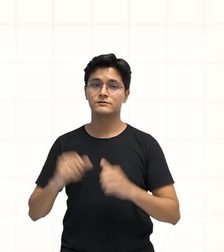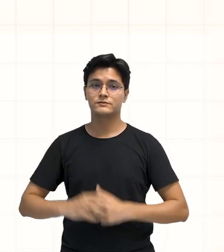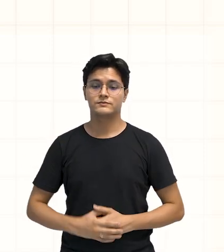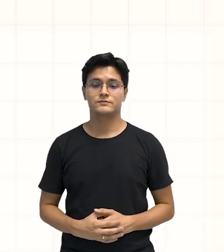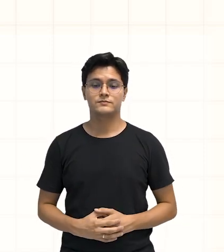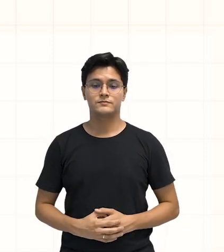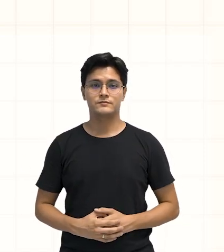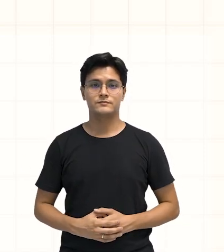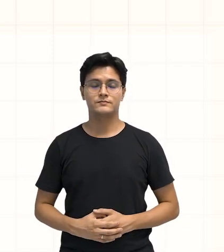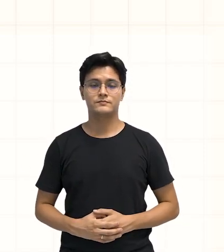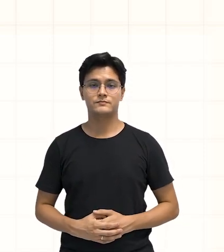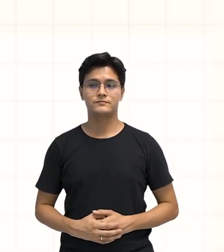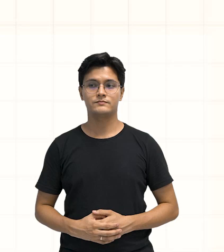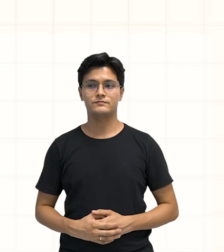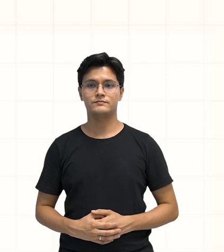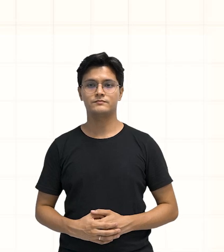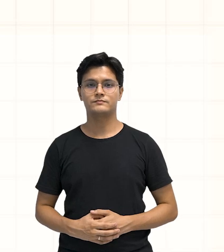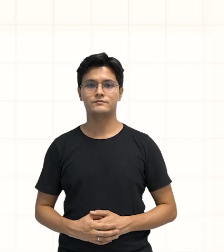impossível.